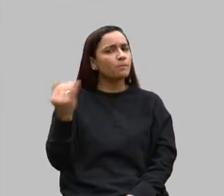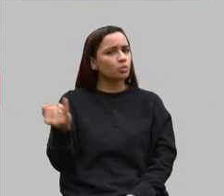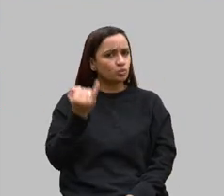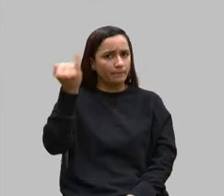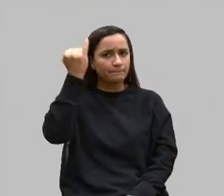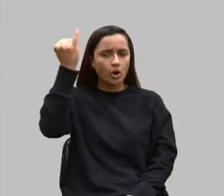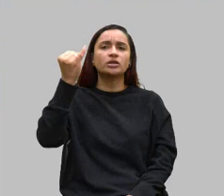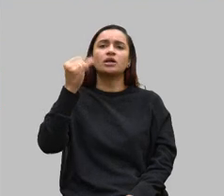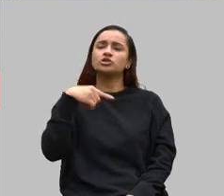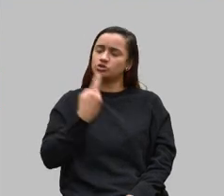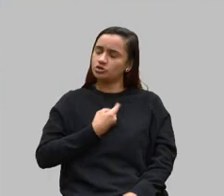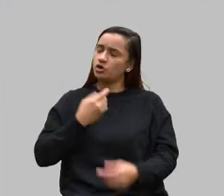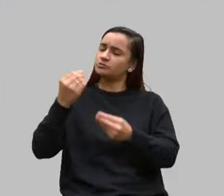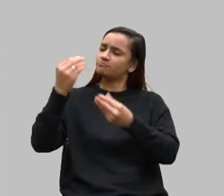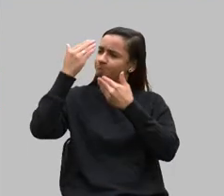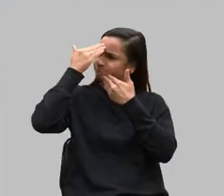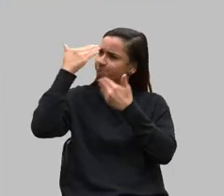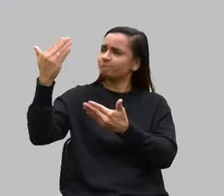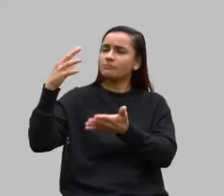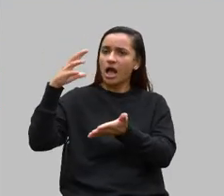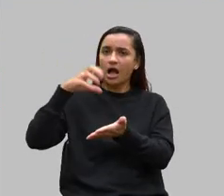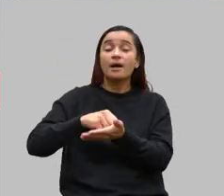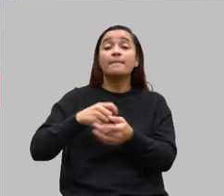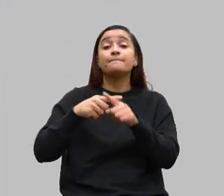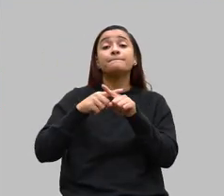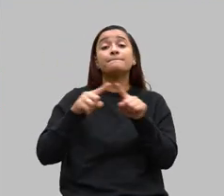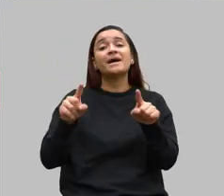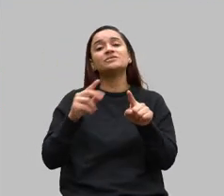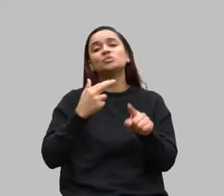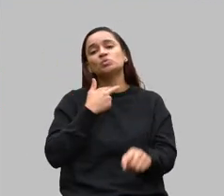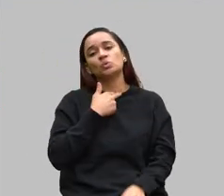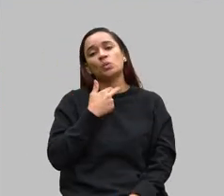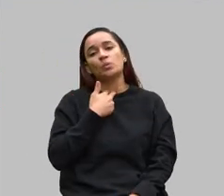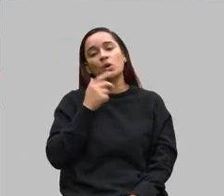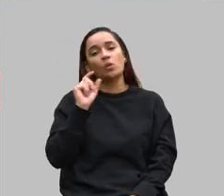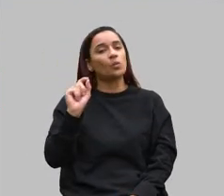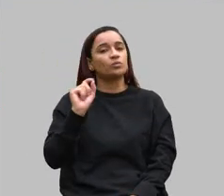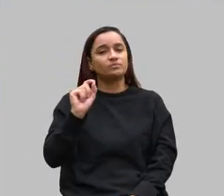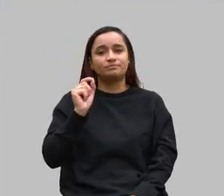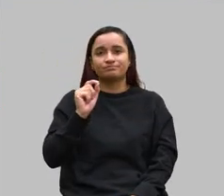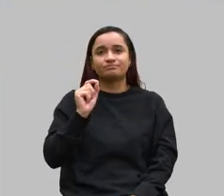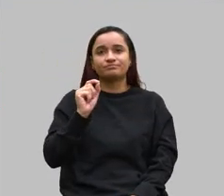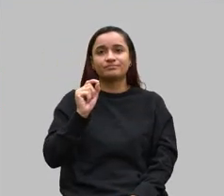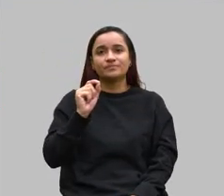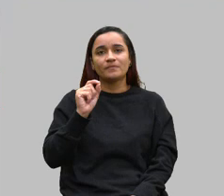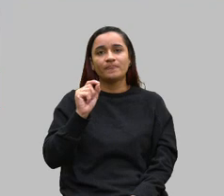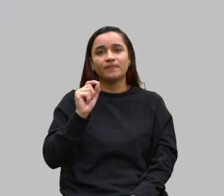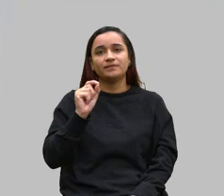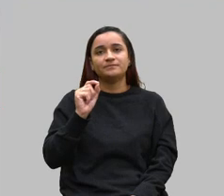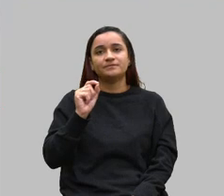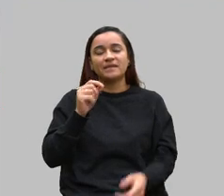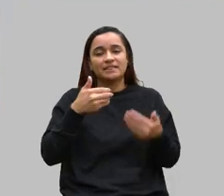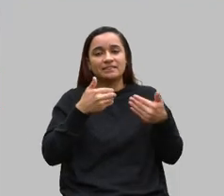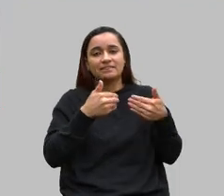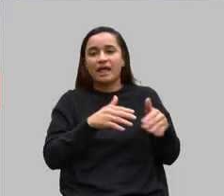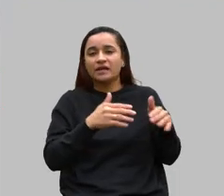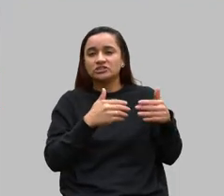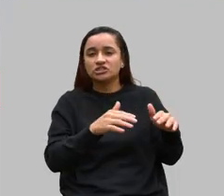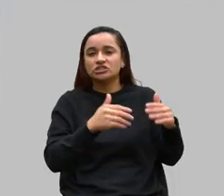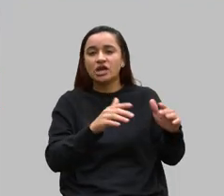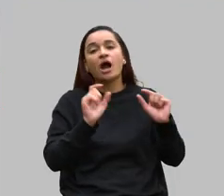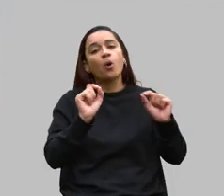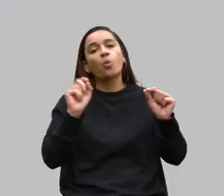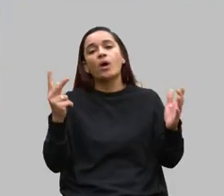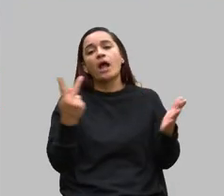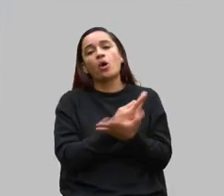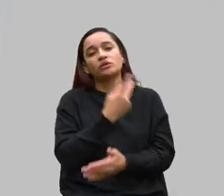o nosso agradecimento mas nós não podemos deixar eh para trás o que aconteceu com